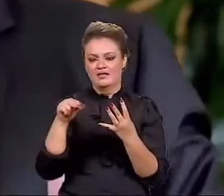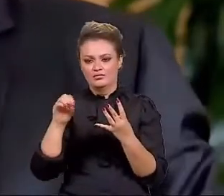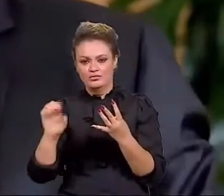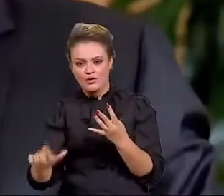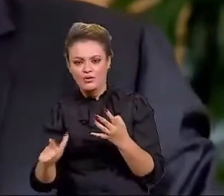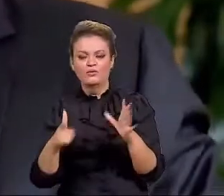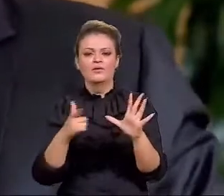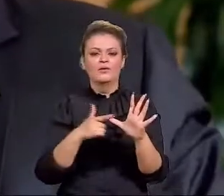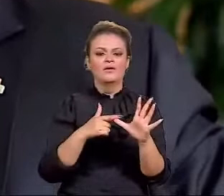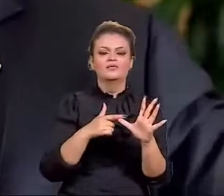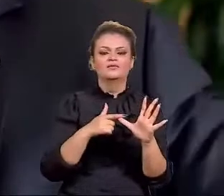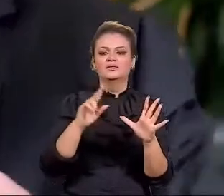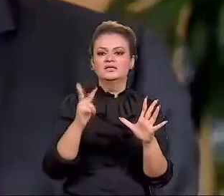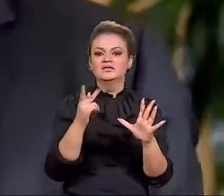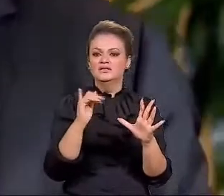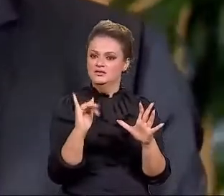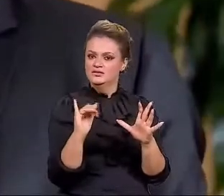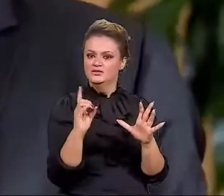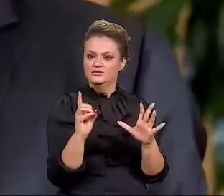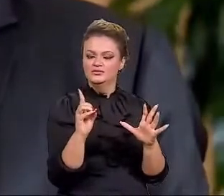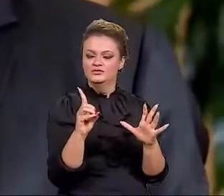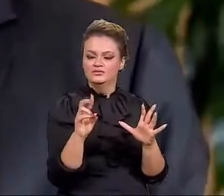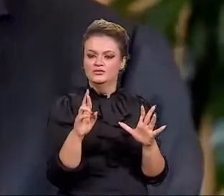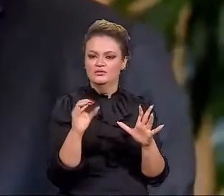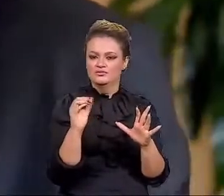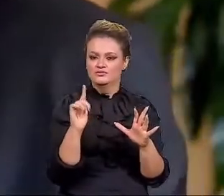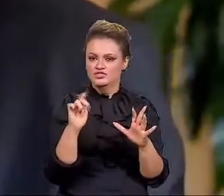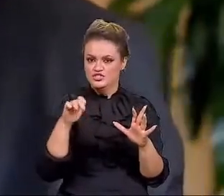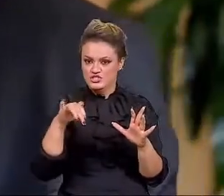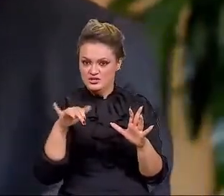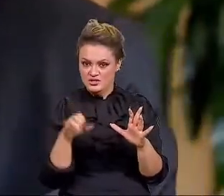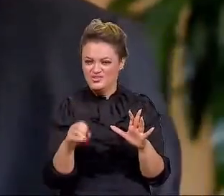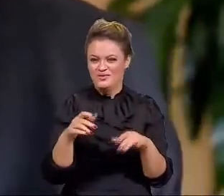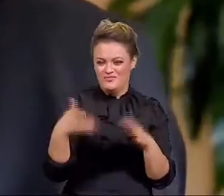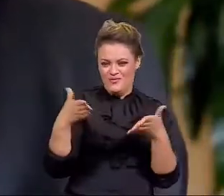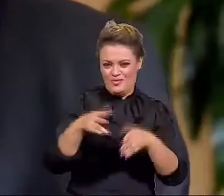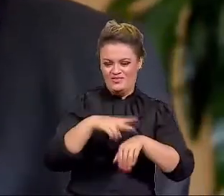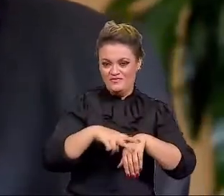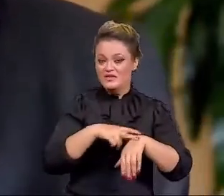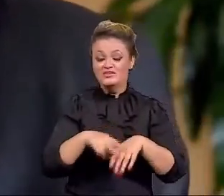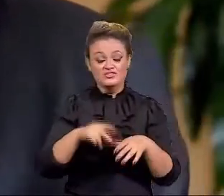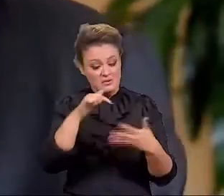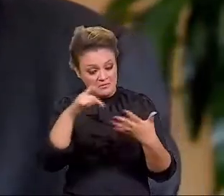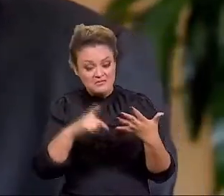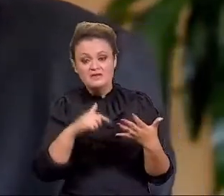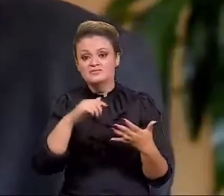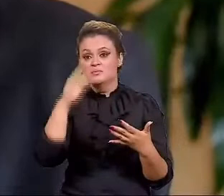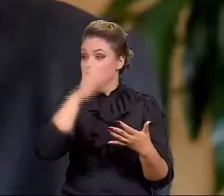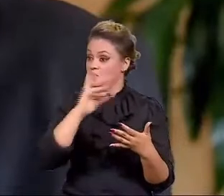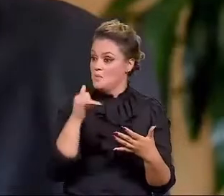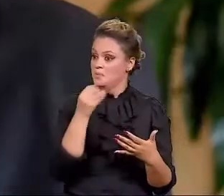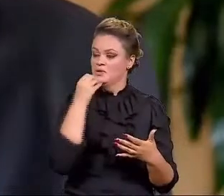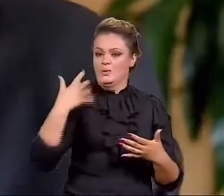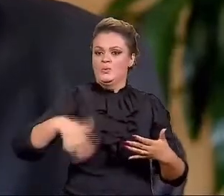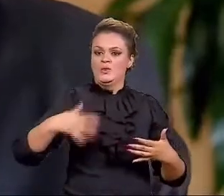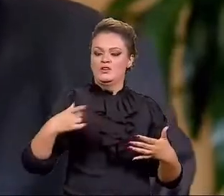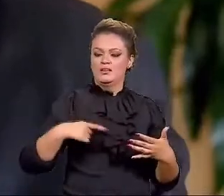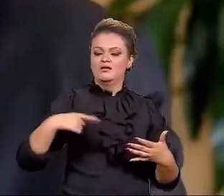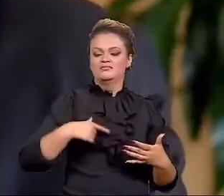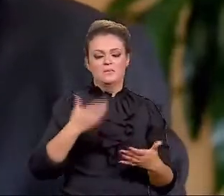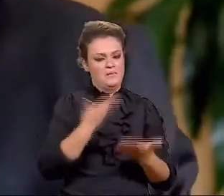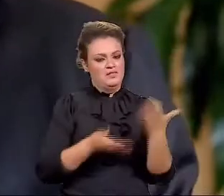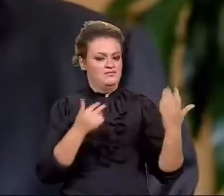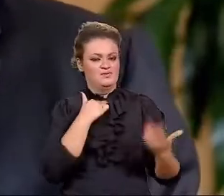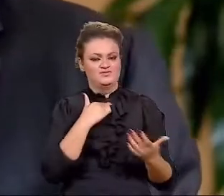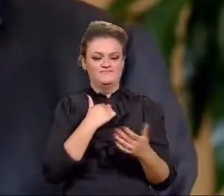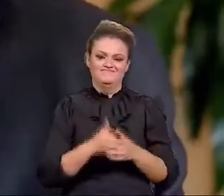A chance do Brasil é extraordinária e eu acho que a gente não pode jogar fora essa oportunidade. Eu acho que o século